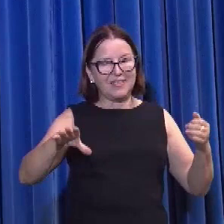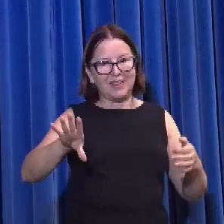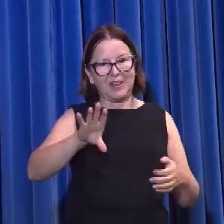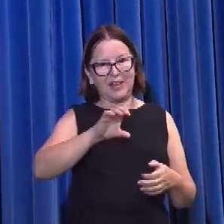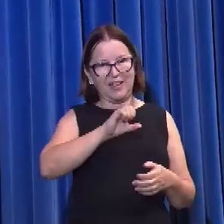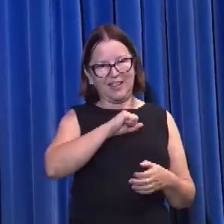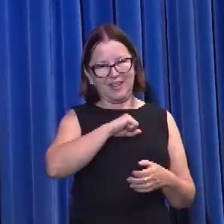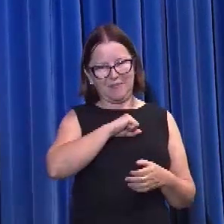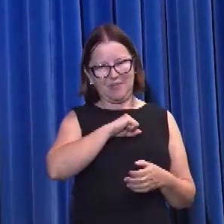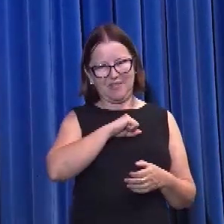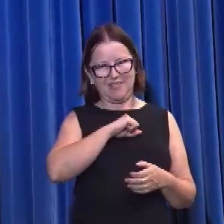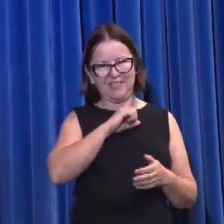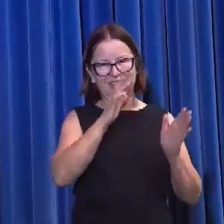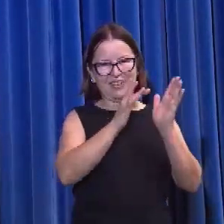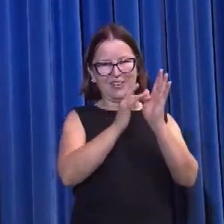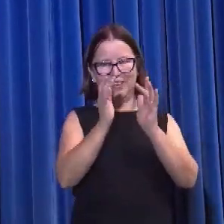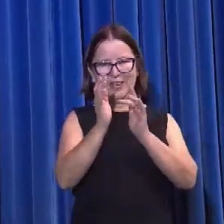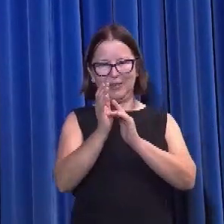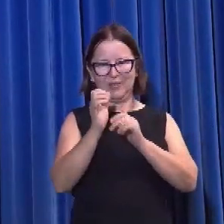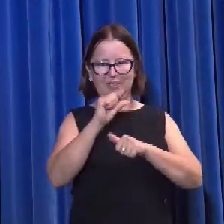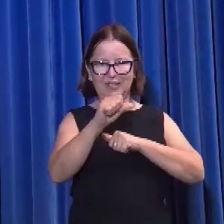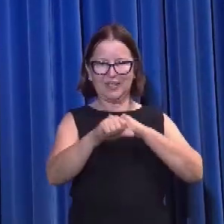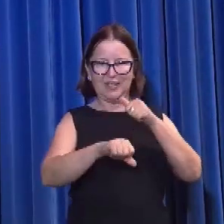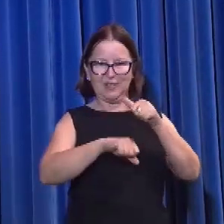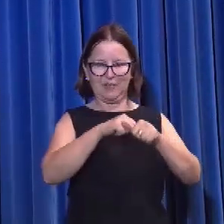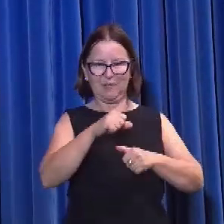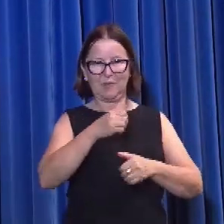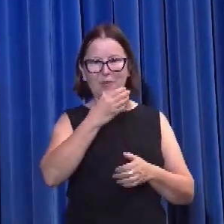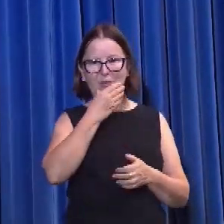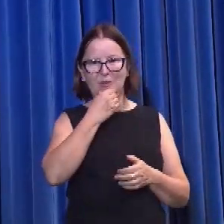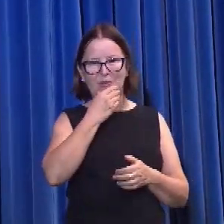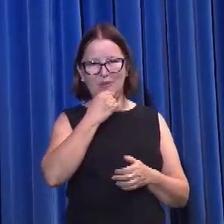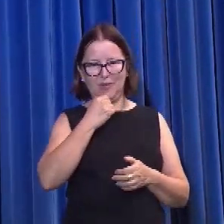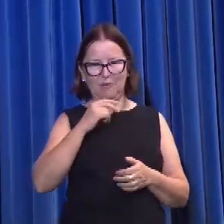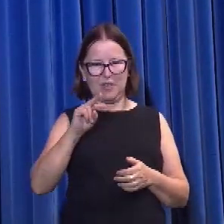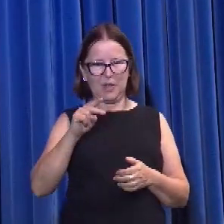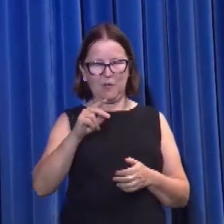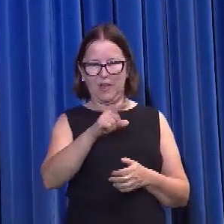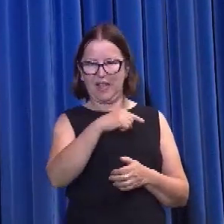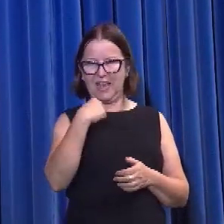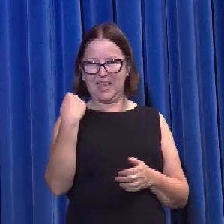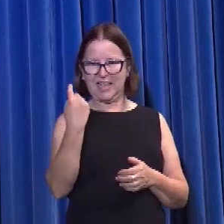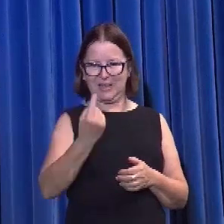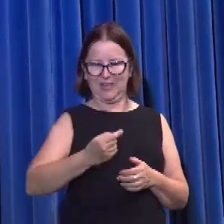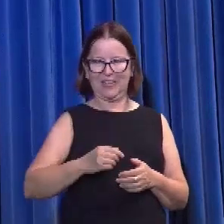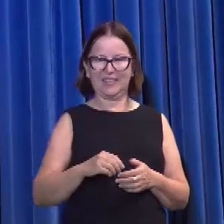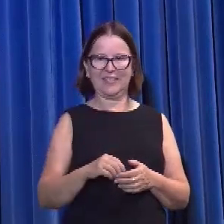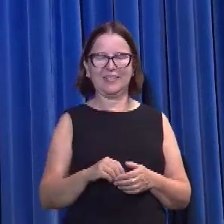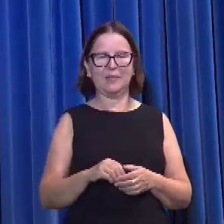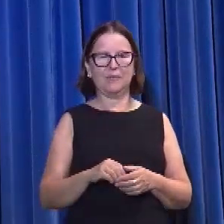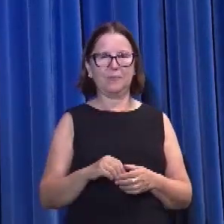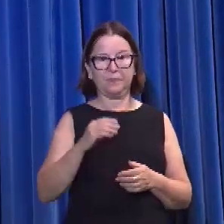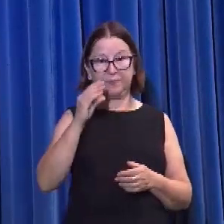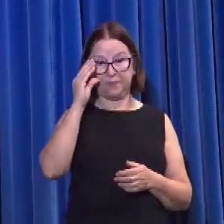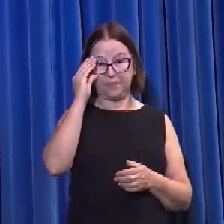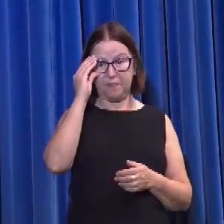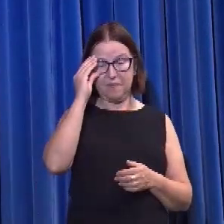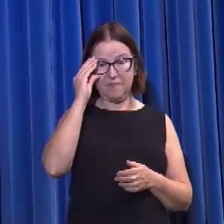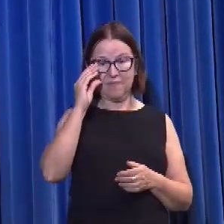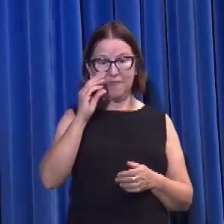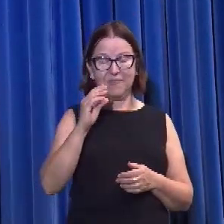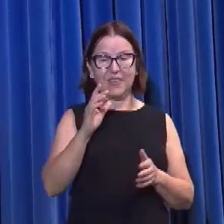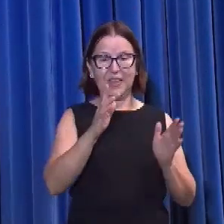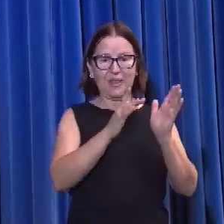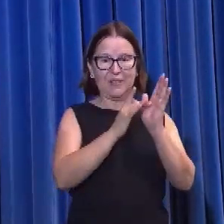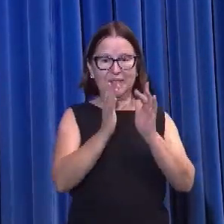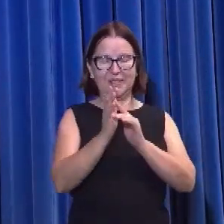se tornou um como nós. Isso não é só uma declaração de amor. Ele se tornou